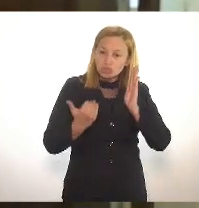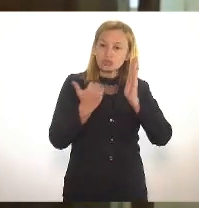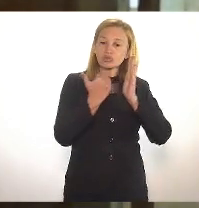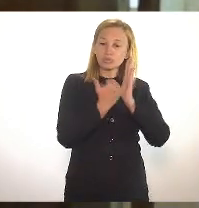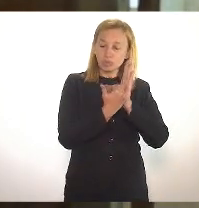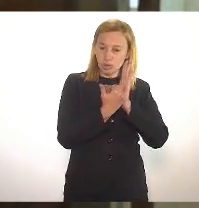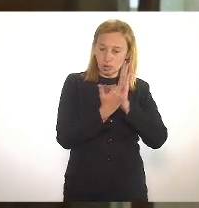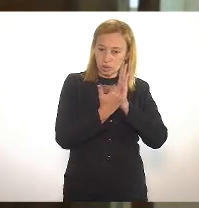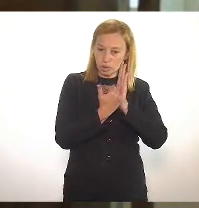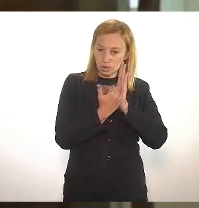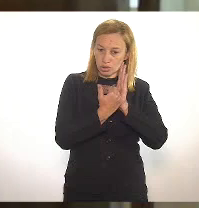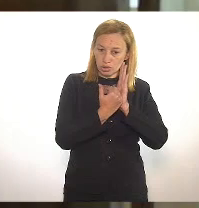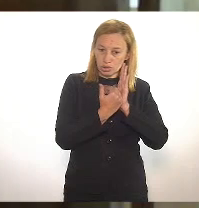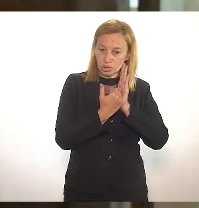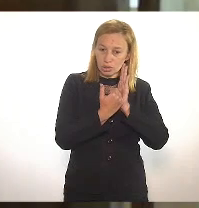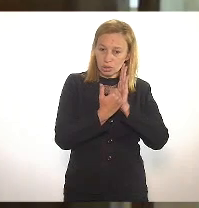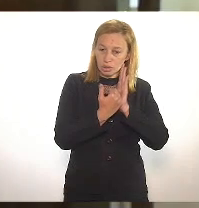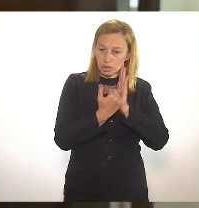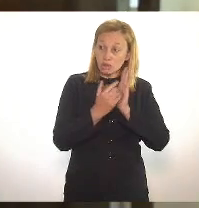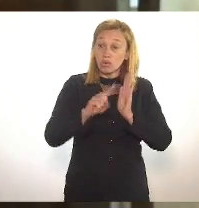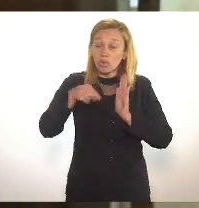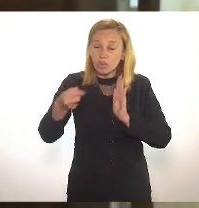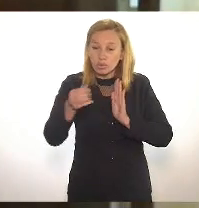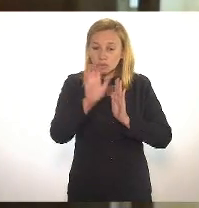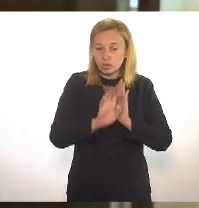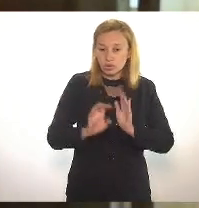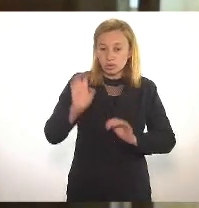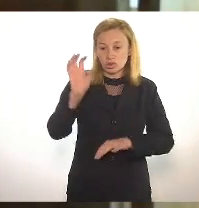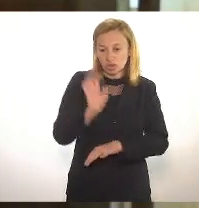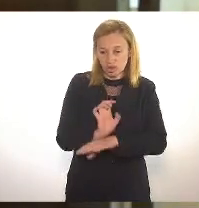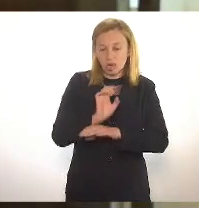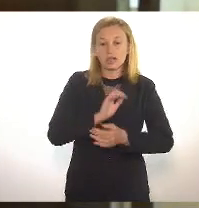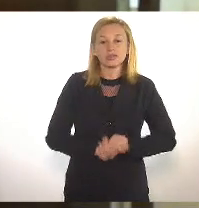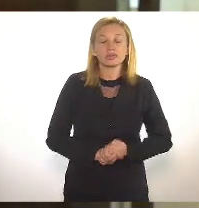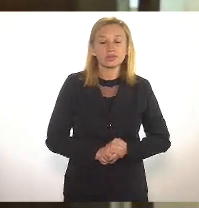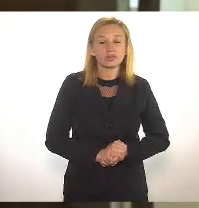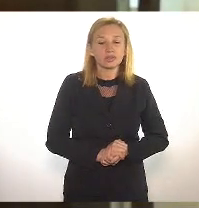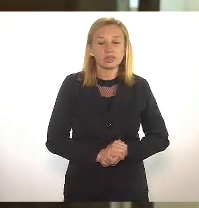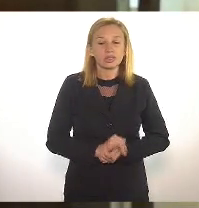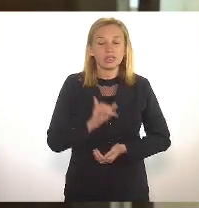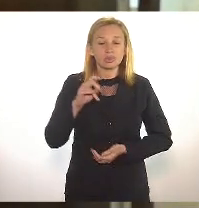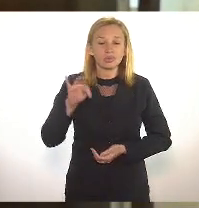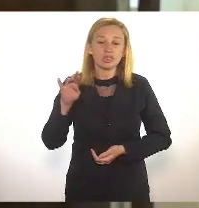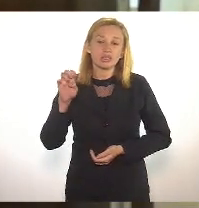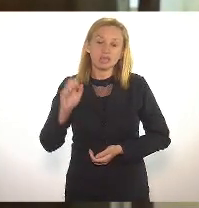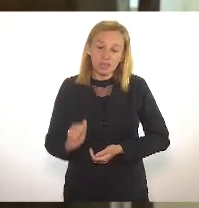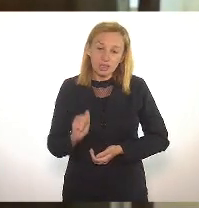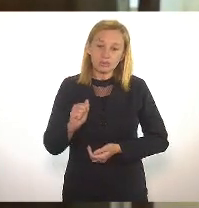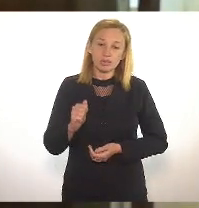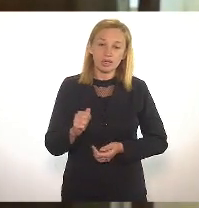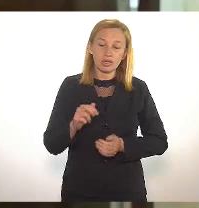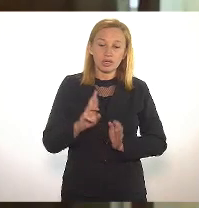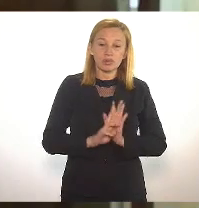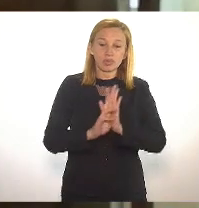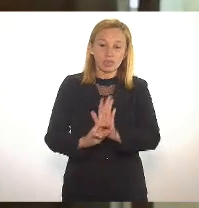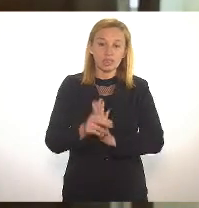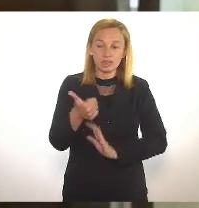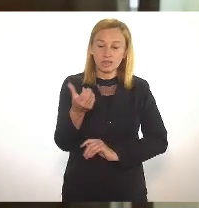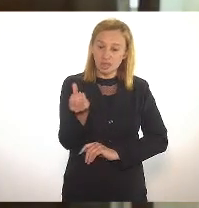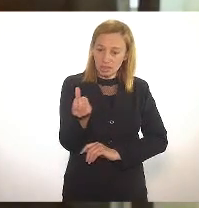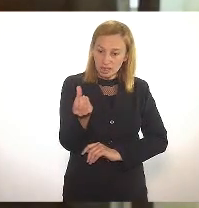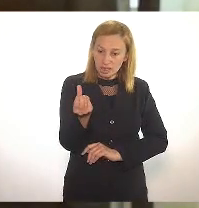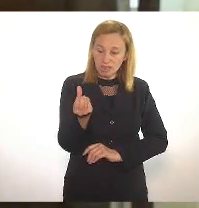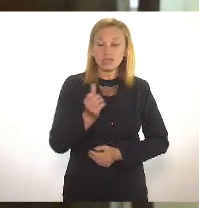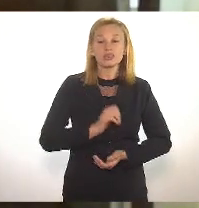em ambos os estados. E Michigan representa 16 votos, 16